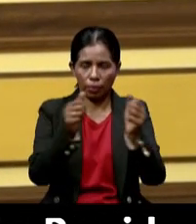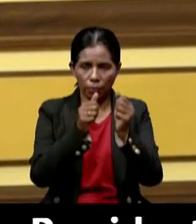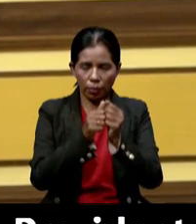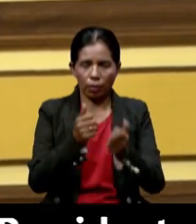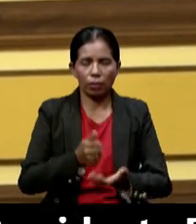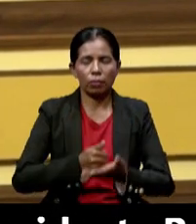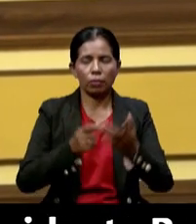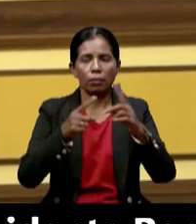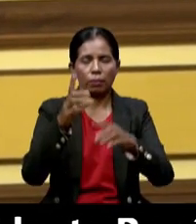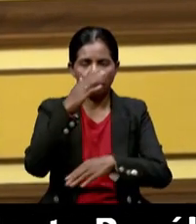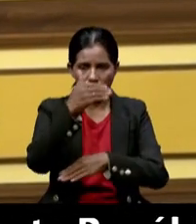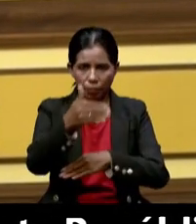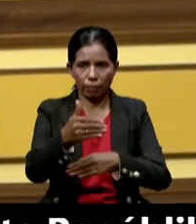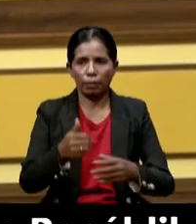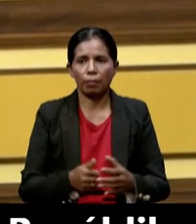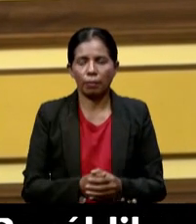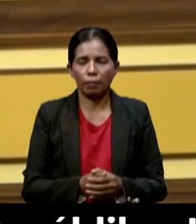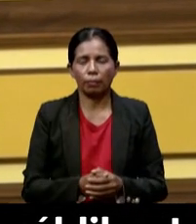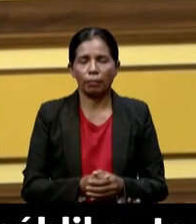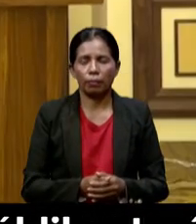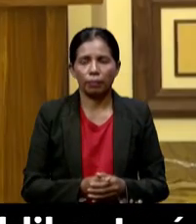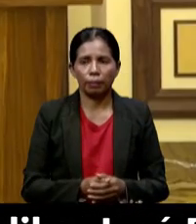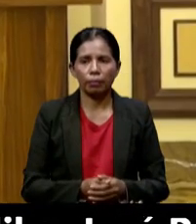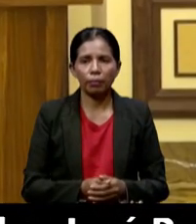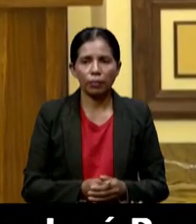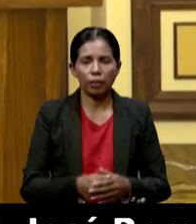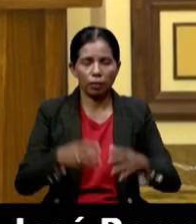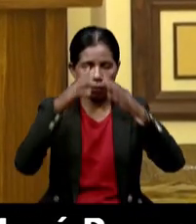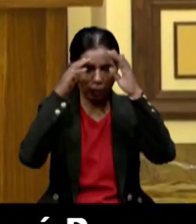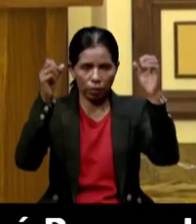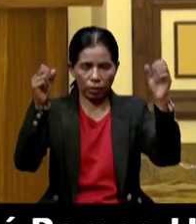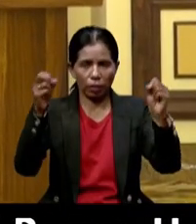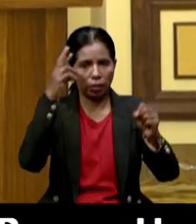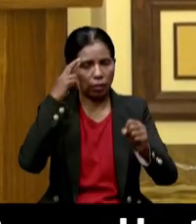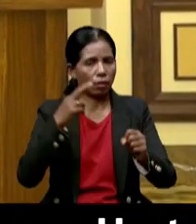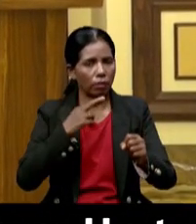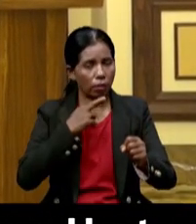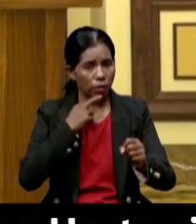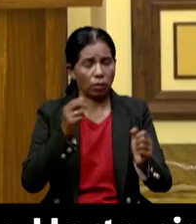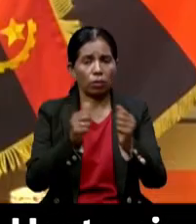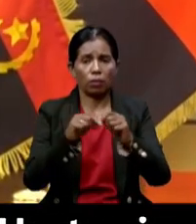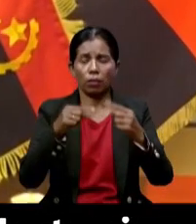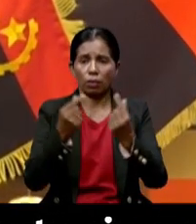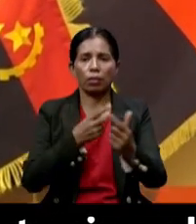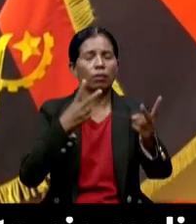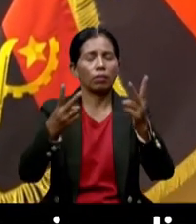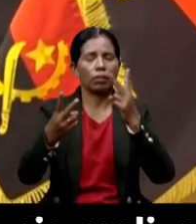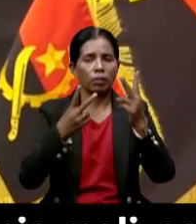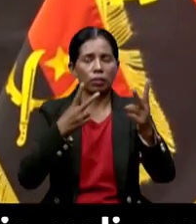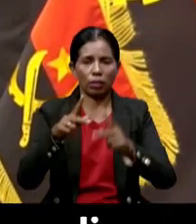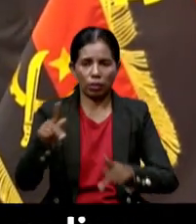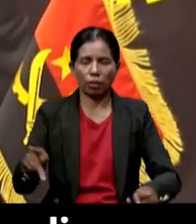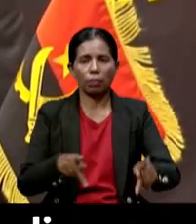né? Havemos de lá chegar. Antes de Mons, presidente da República, José Ramos Horta, a delegação visita a Praça